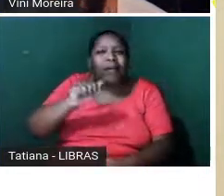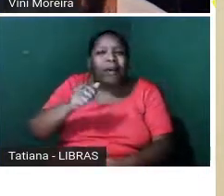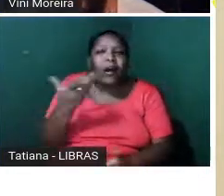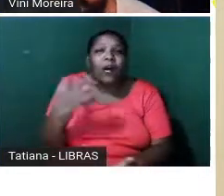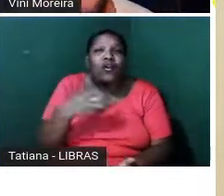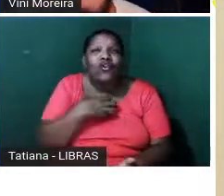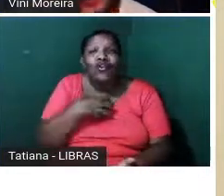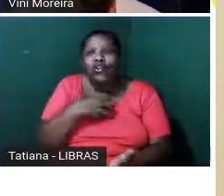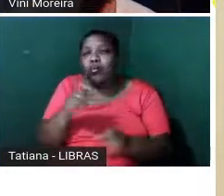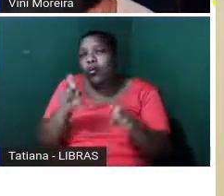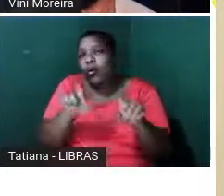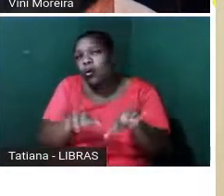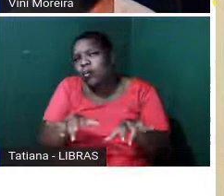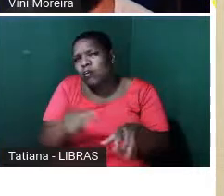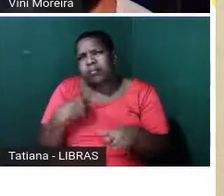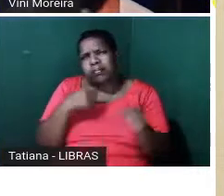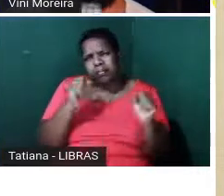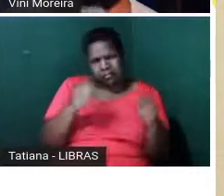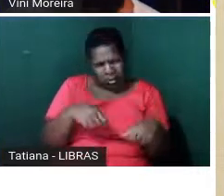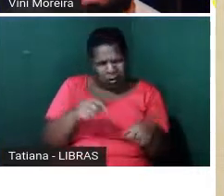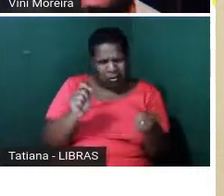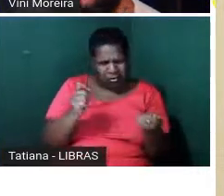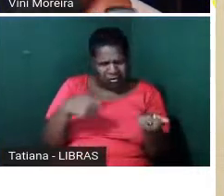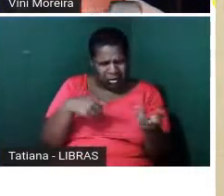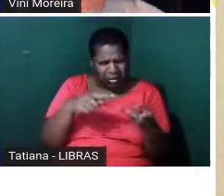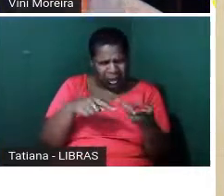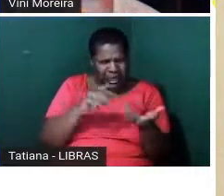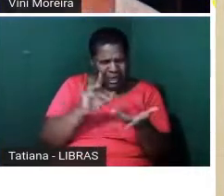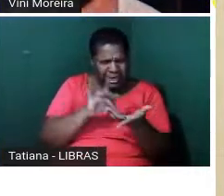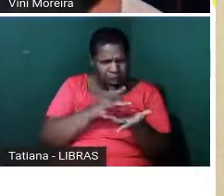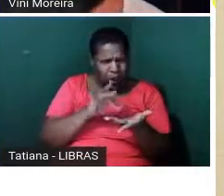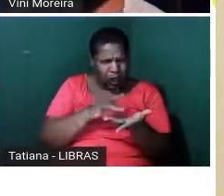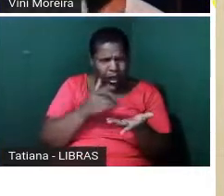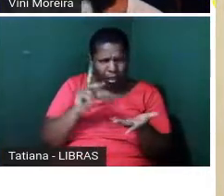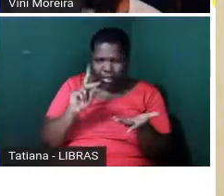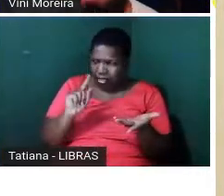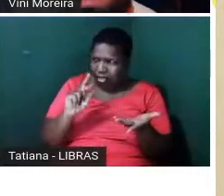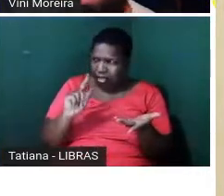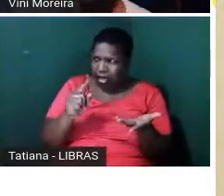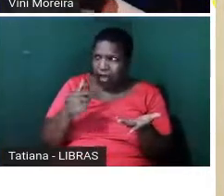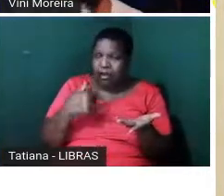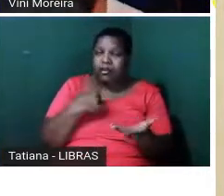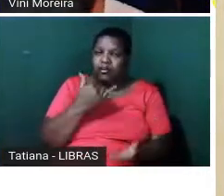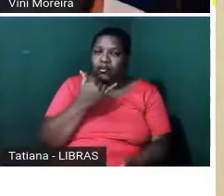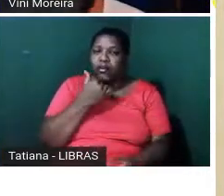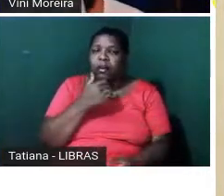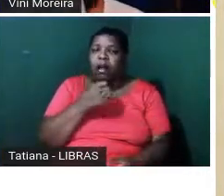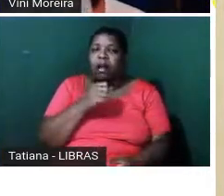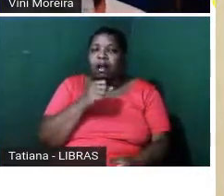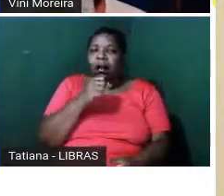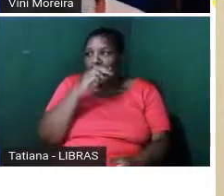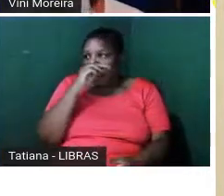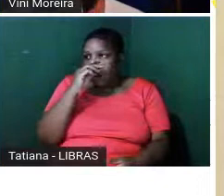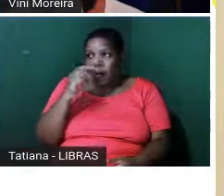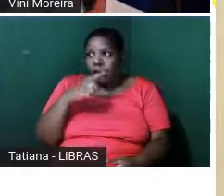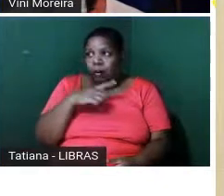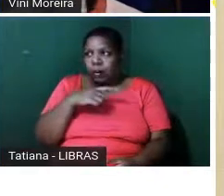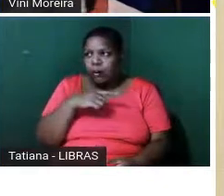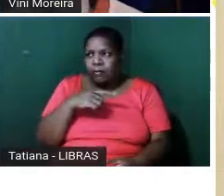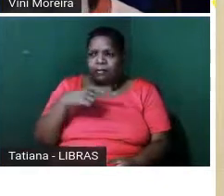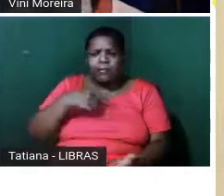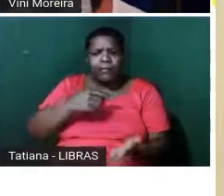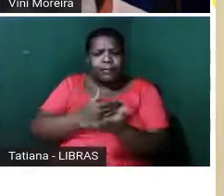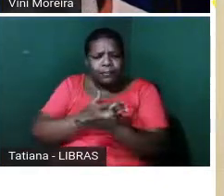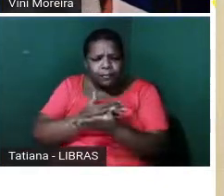computador vai fazer você pode fazer um contato pode fazer no celular desculpa então eu queria começar essa